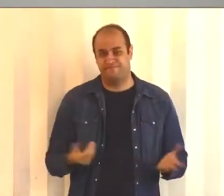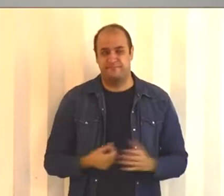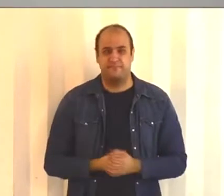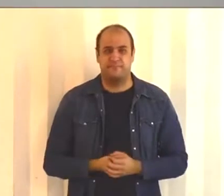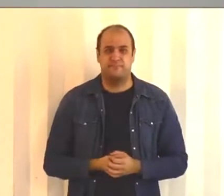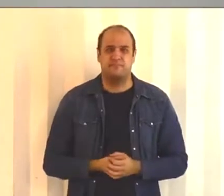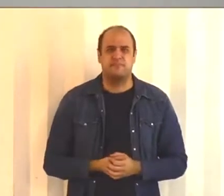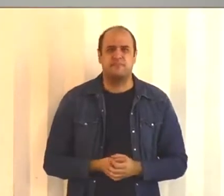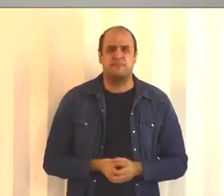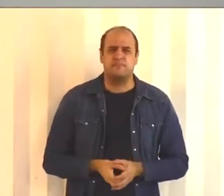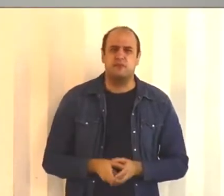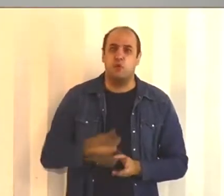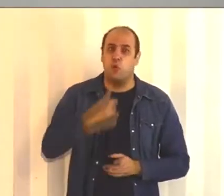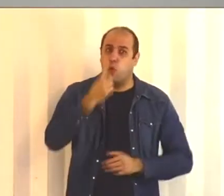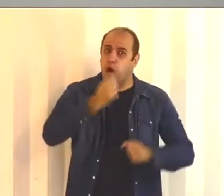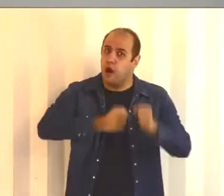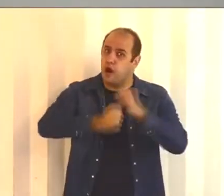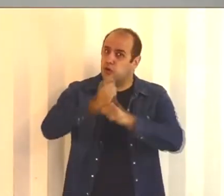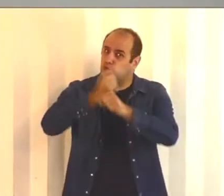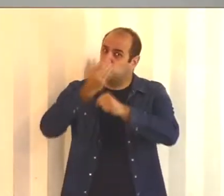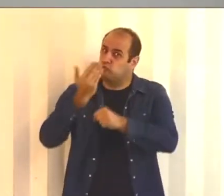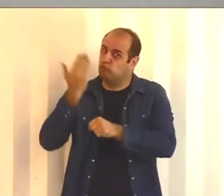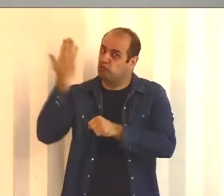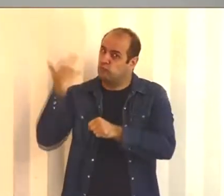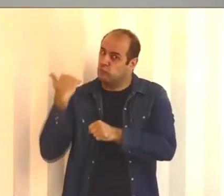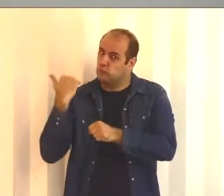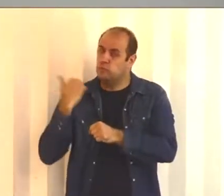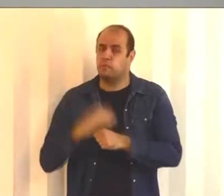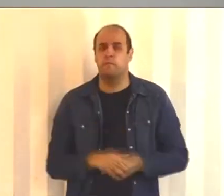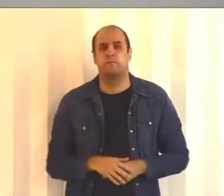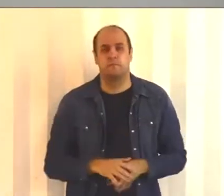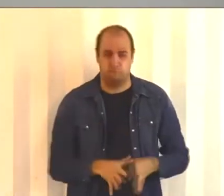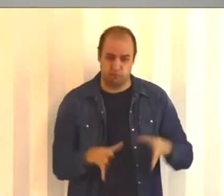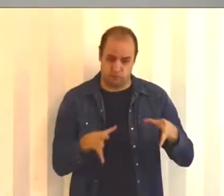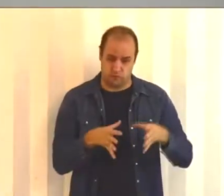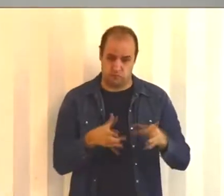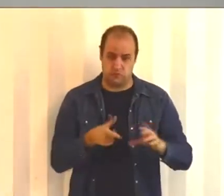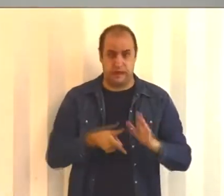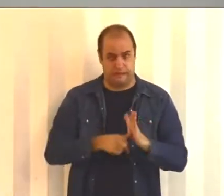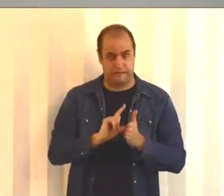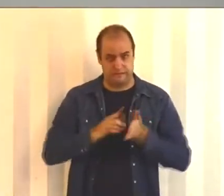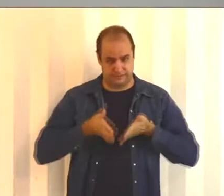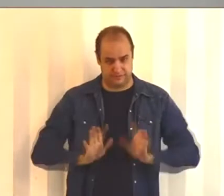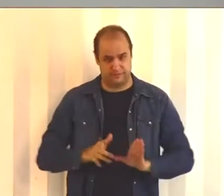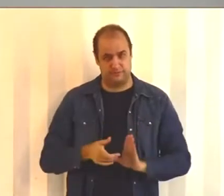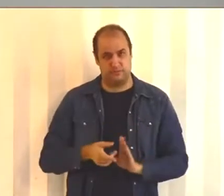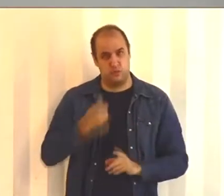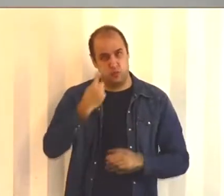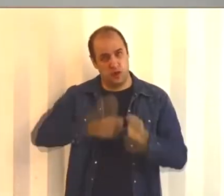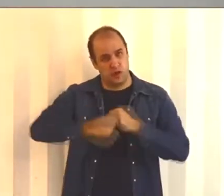então, algum tempinho atrás, há um ano atrás, eles haviam recebido uma